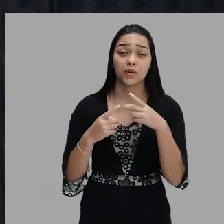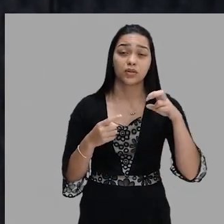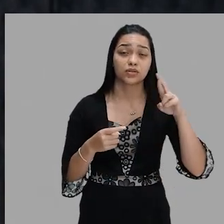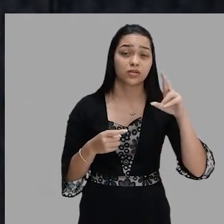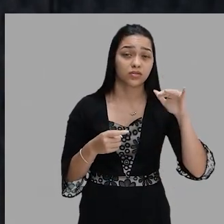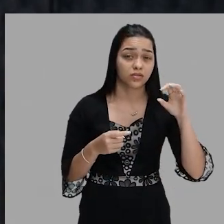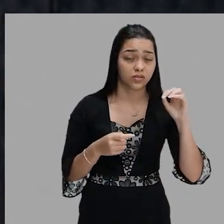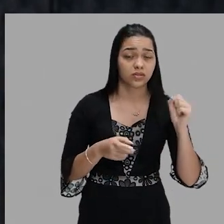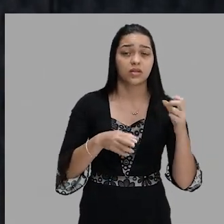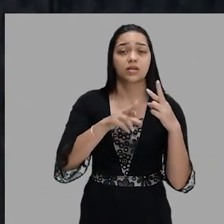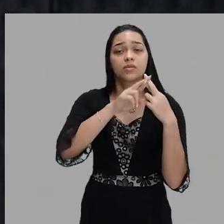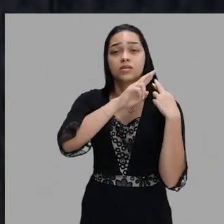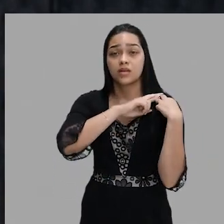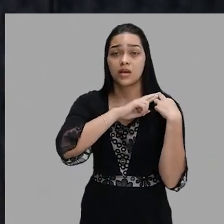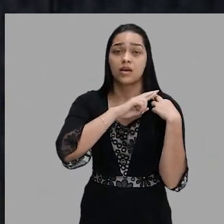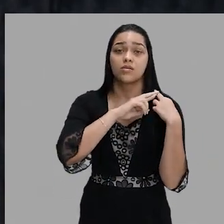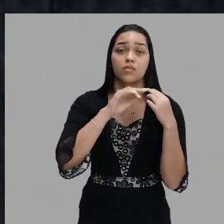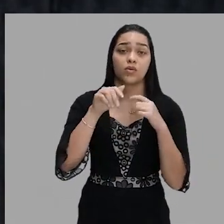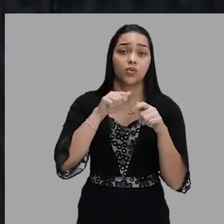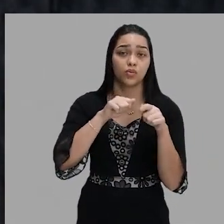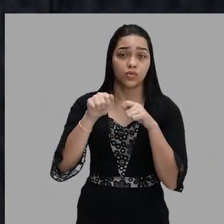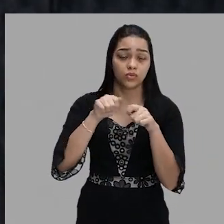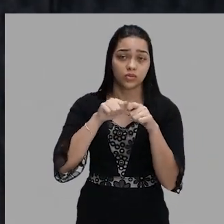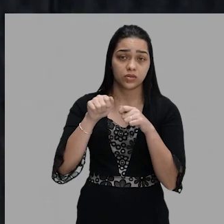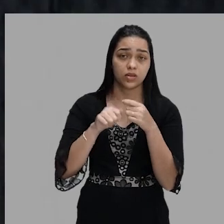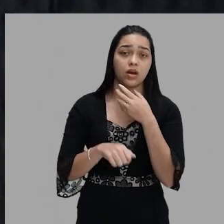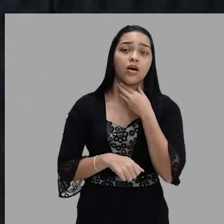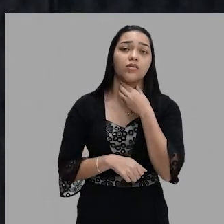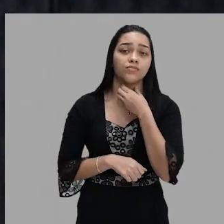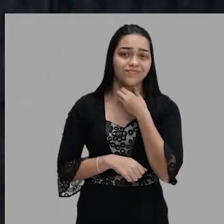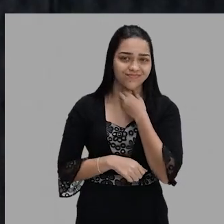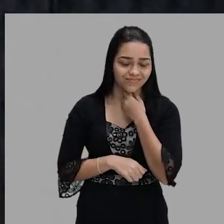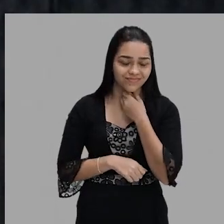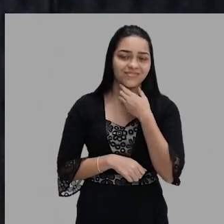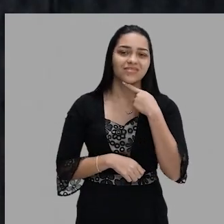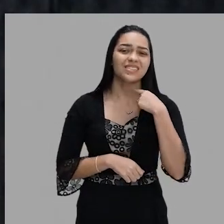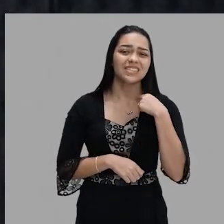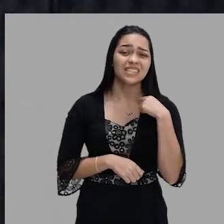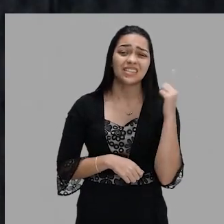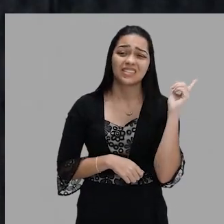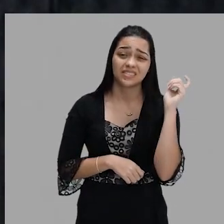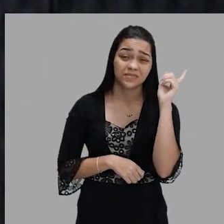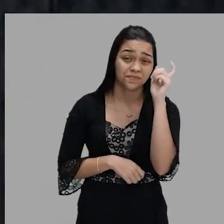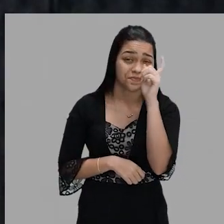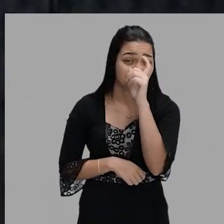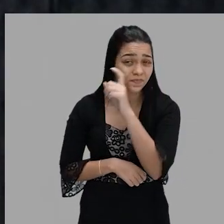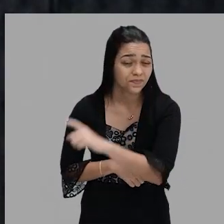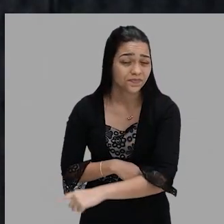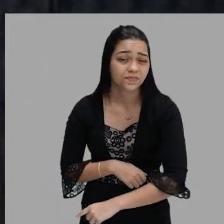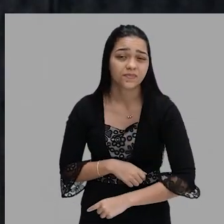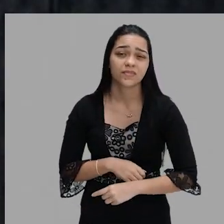neurônios responsáveis pelo controle da deglutição, eles vão estar